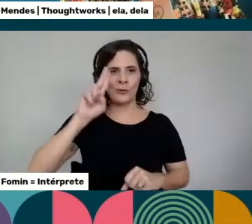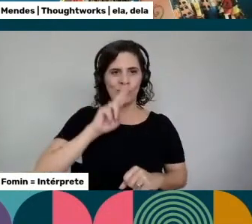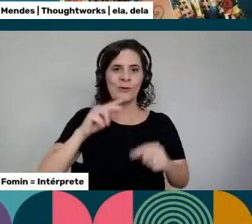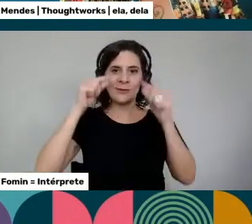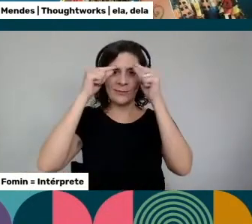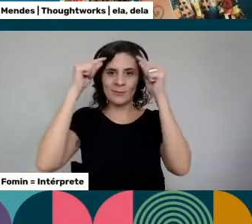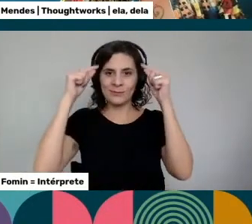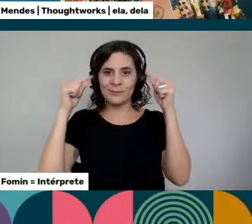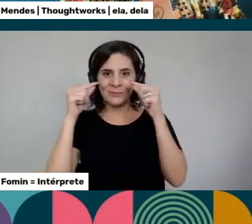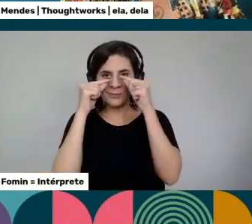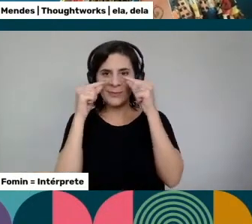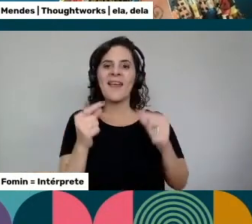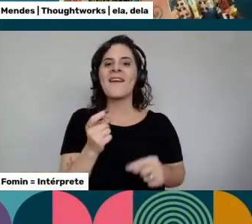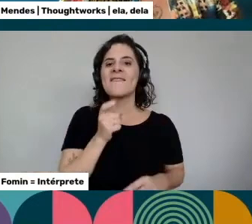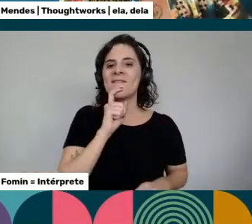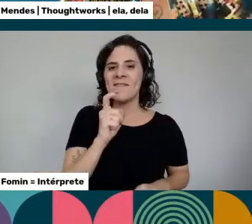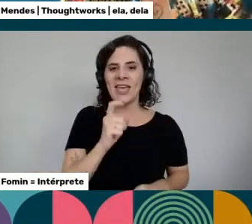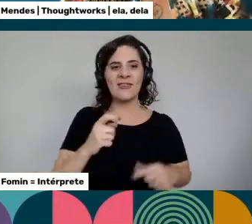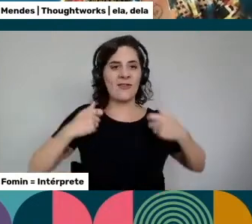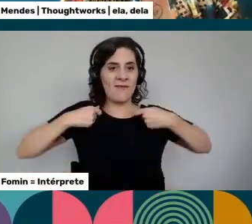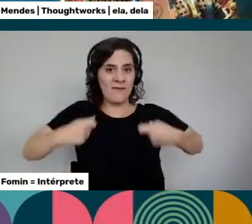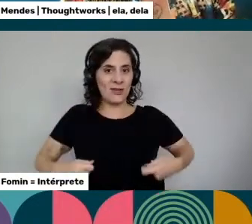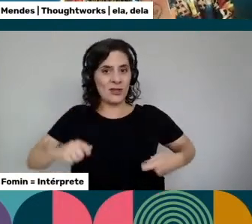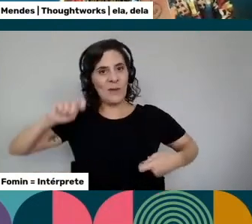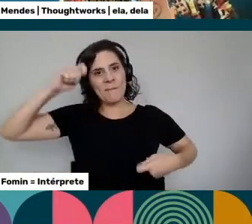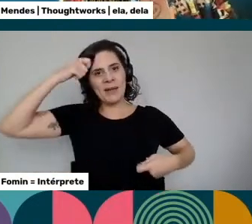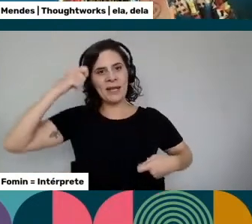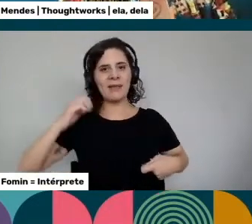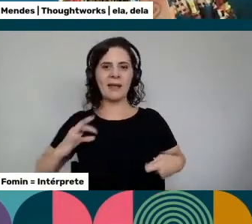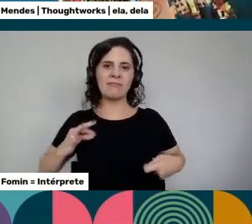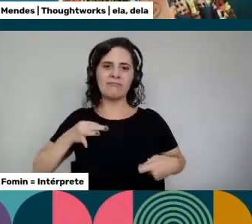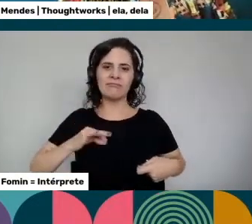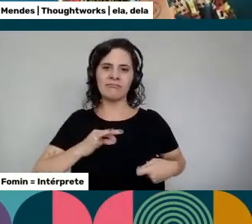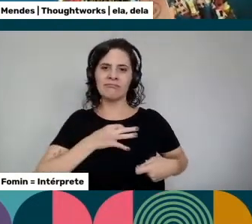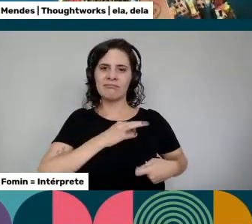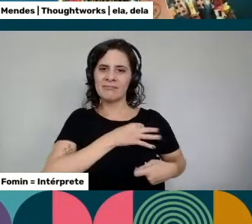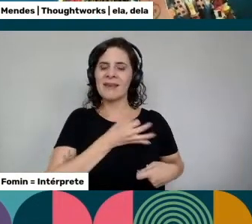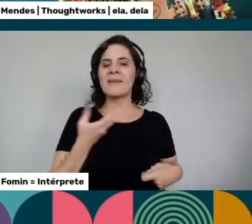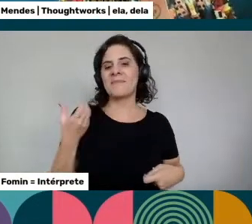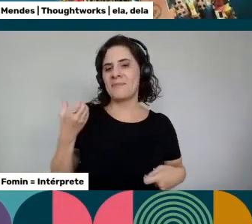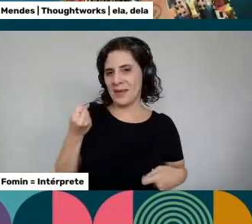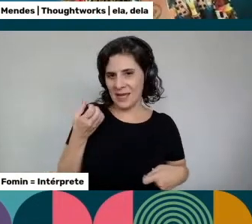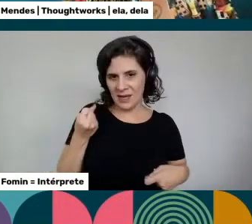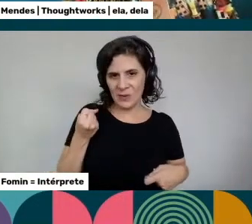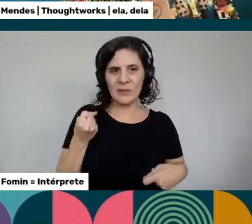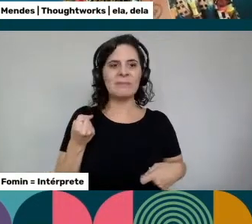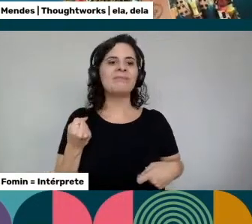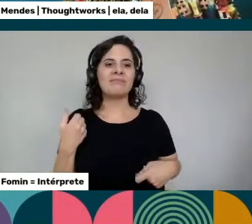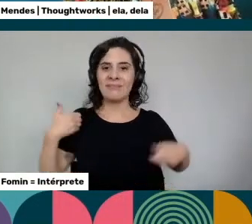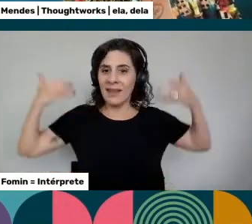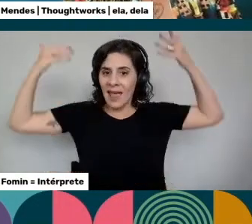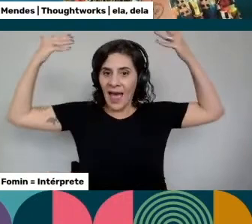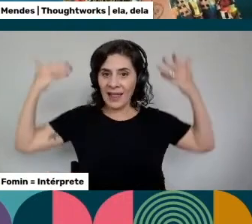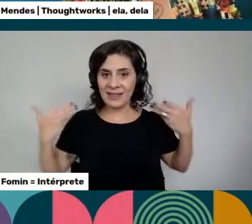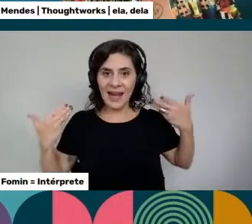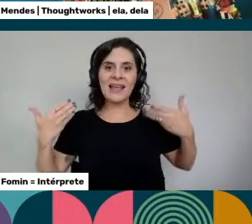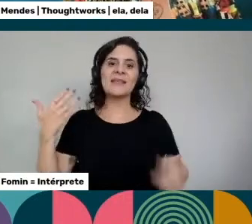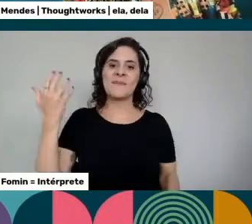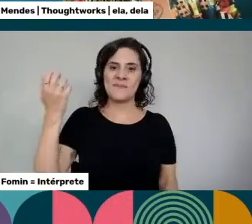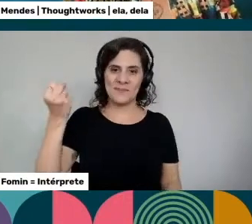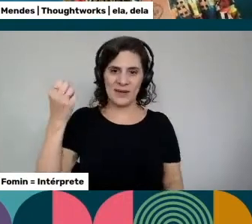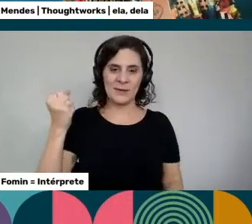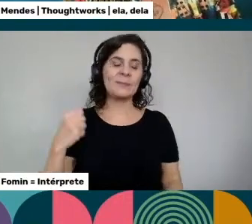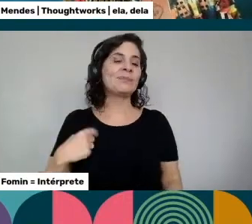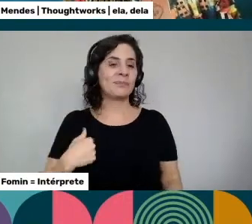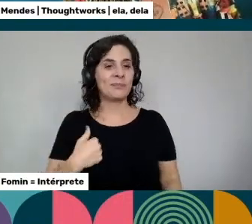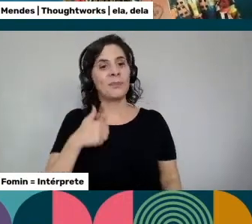armação verde. E estou vestindo um vestido preto, com algumas costuras em branco. E o meu fundo aqui é branco. Eu também sou uma